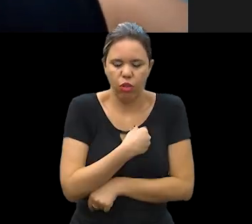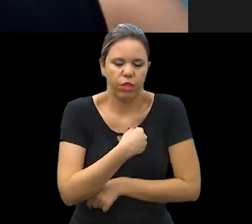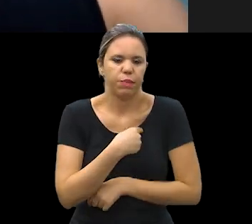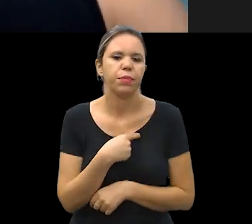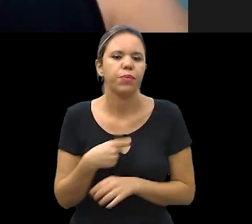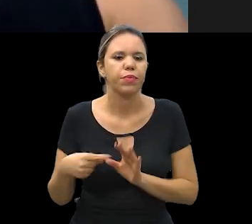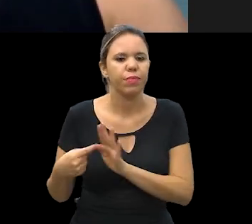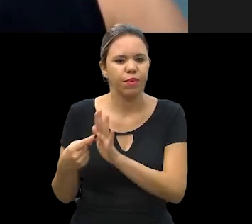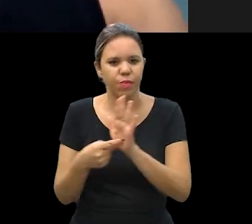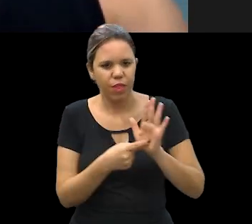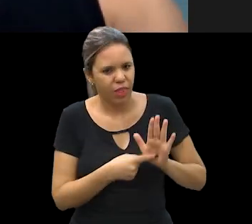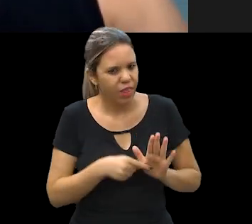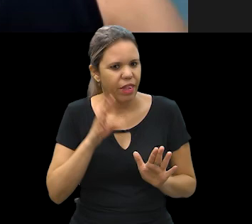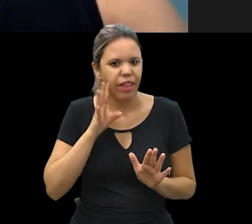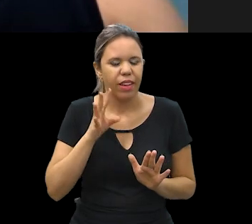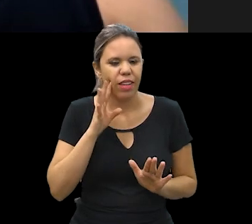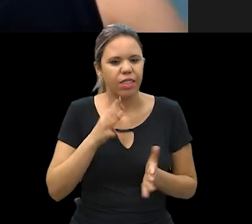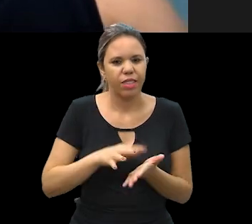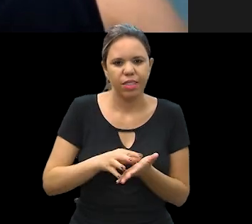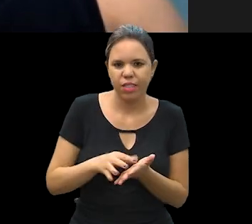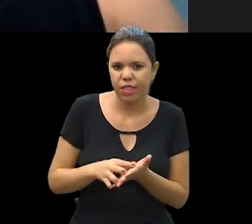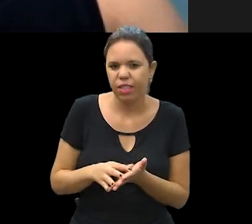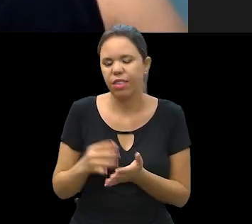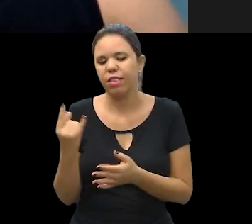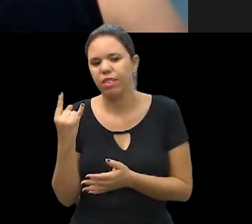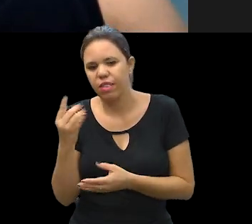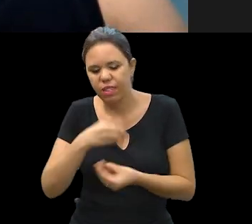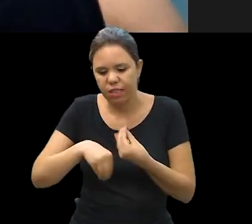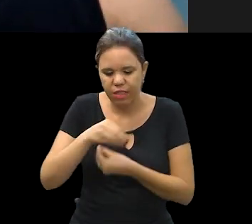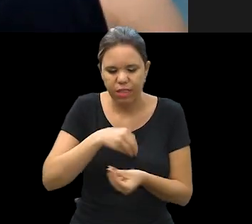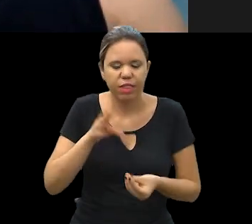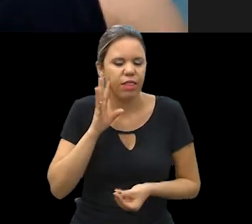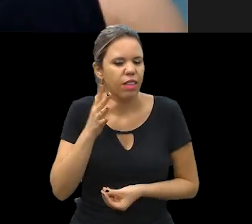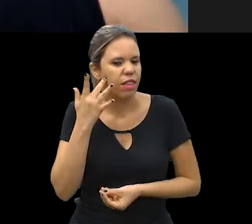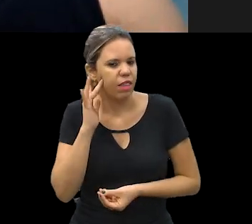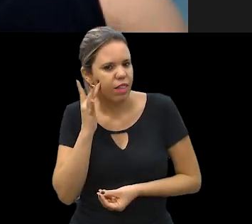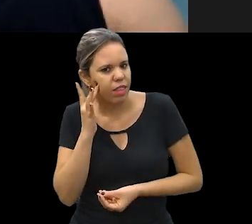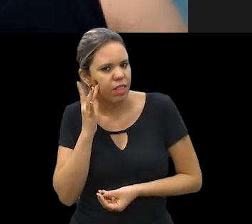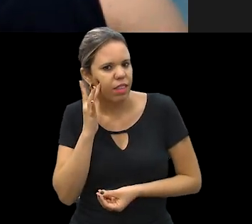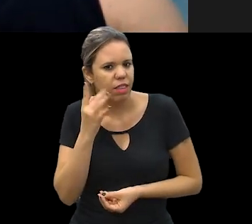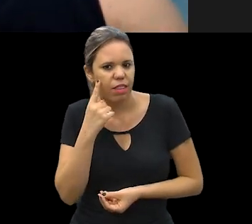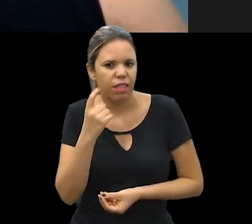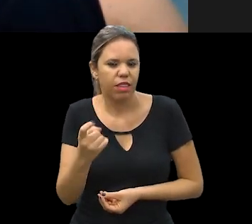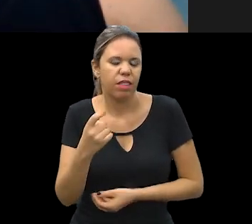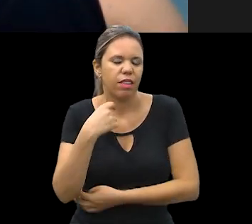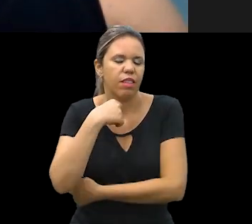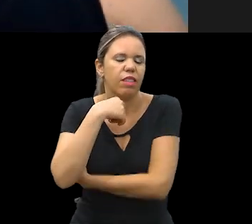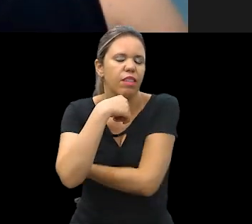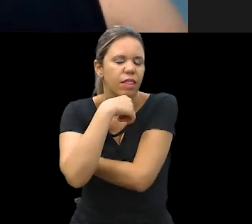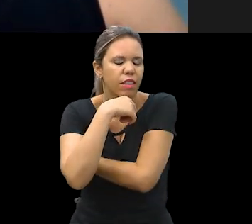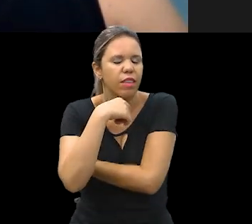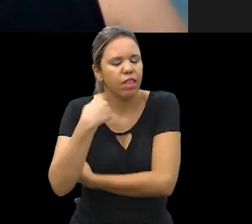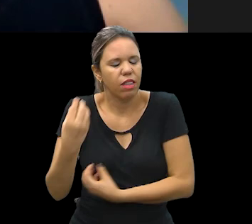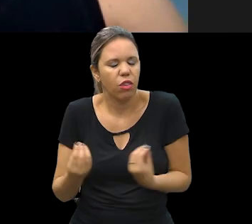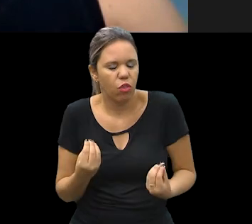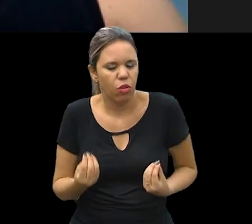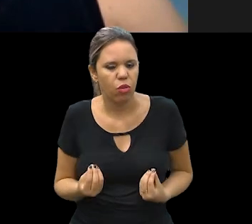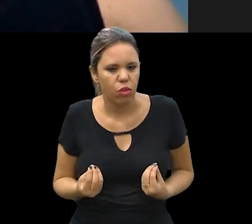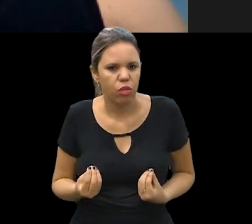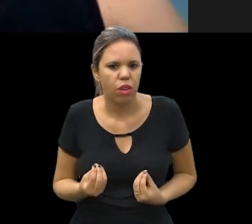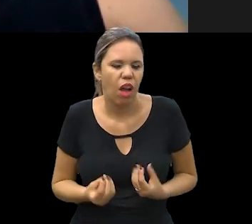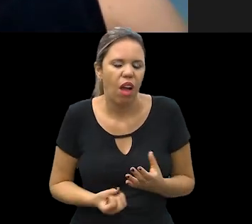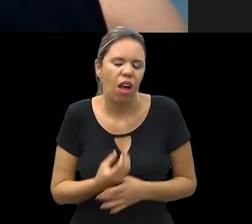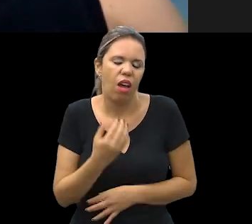tradicional nossa, mostrar, né, um pouquinho meio que de samba, rockabilly ali para eles. Eu acho que ia ser uma coisa muito interessante. E aí,